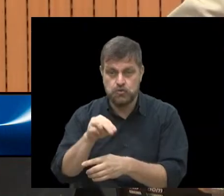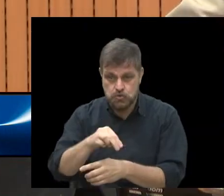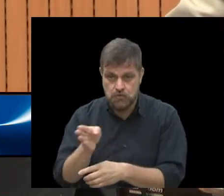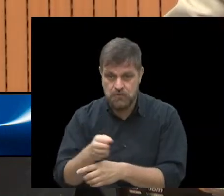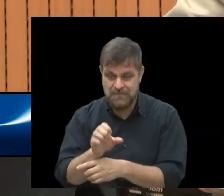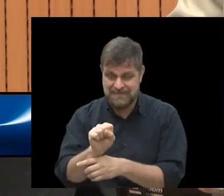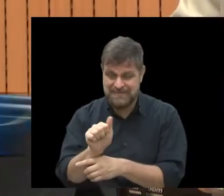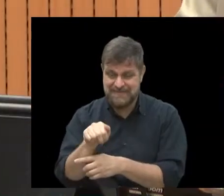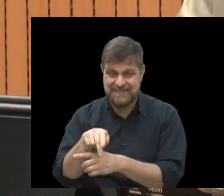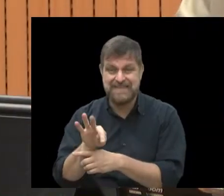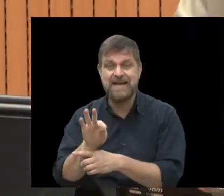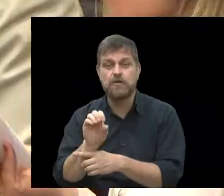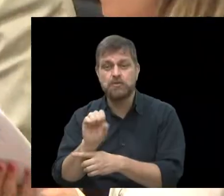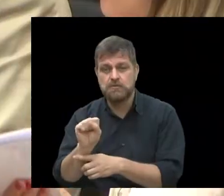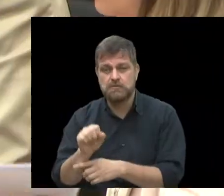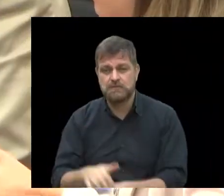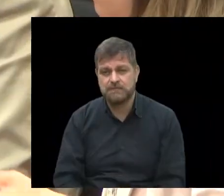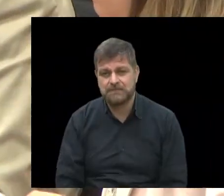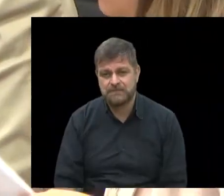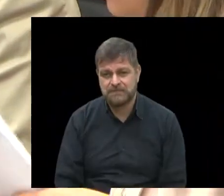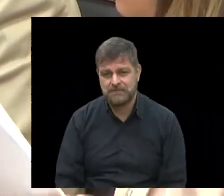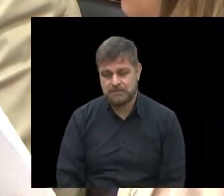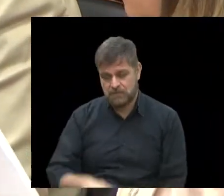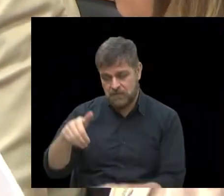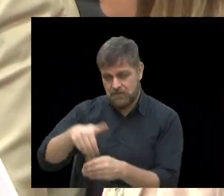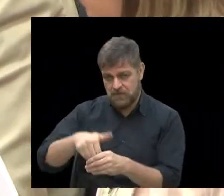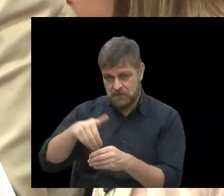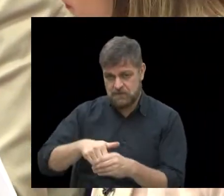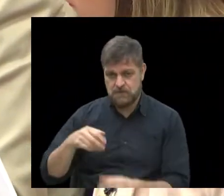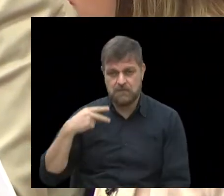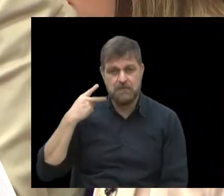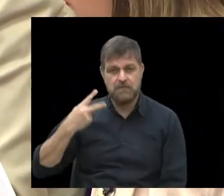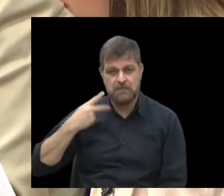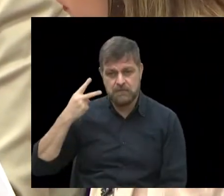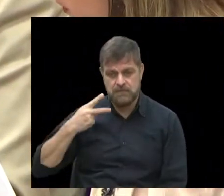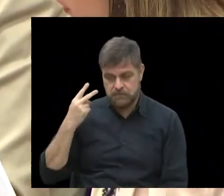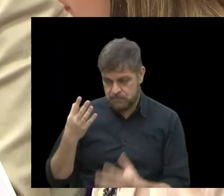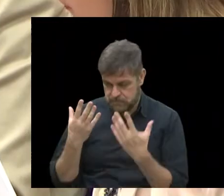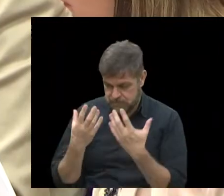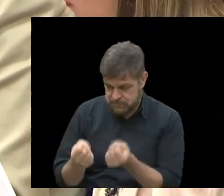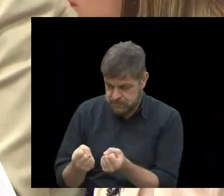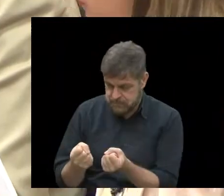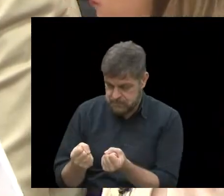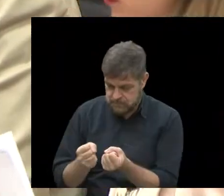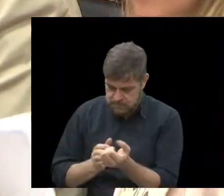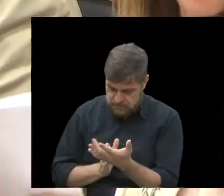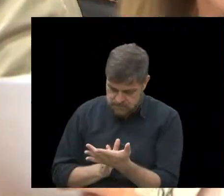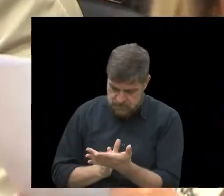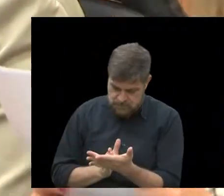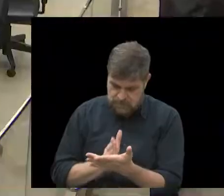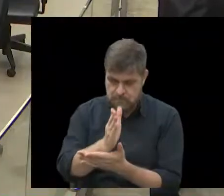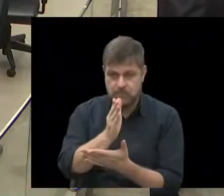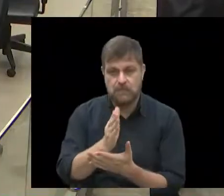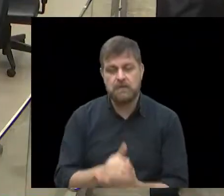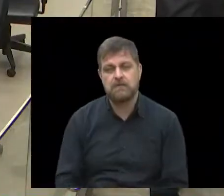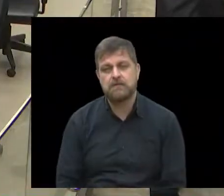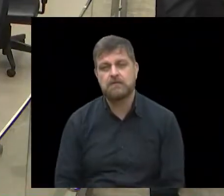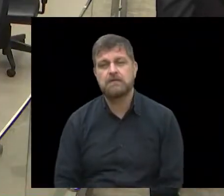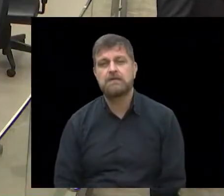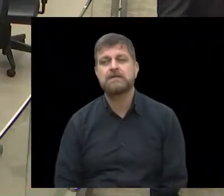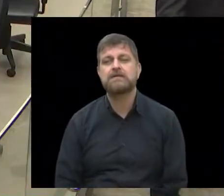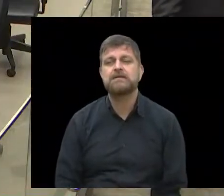de Campinas. Em votação. Vereadores favoráveis permaneçam como estão.